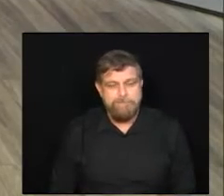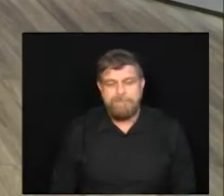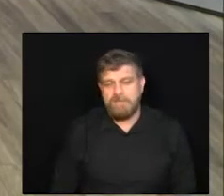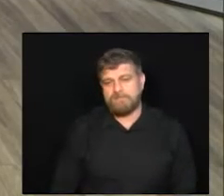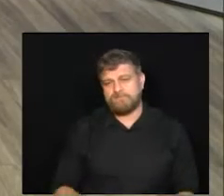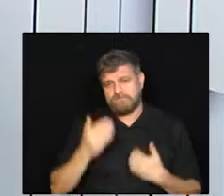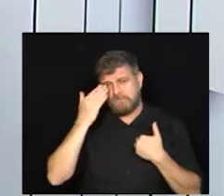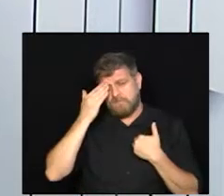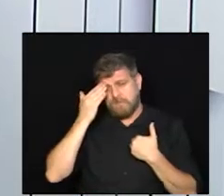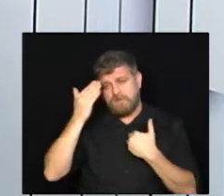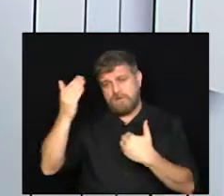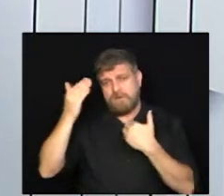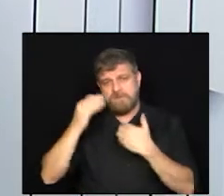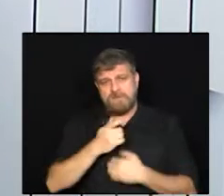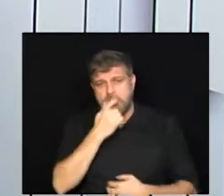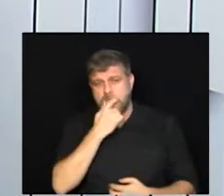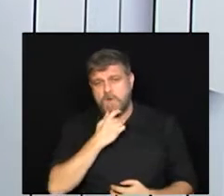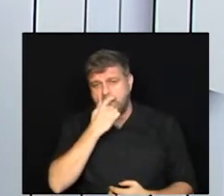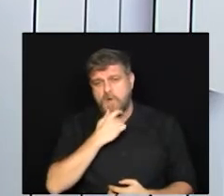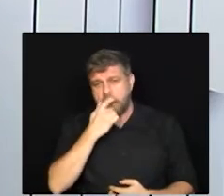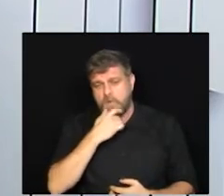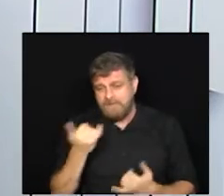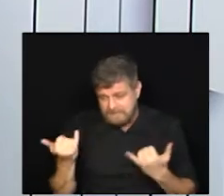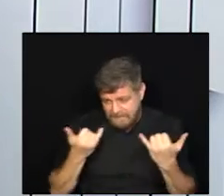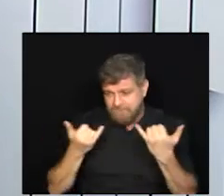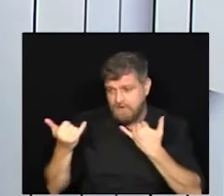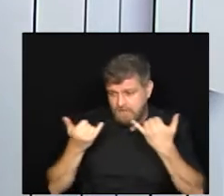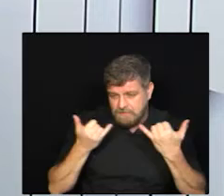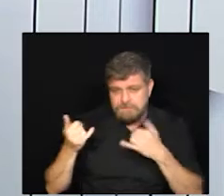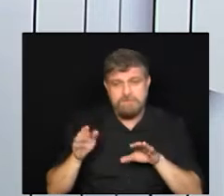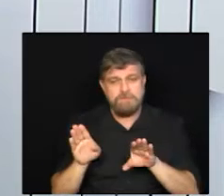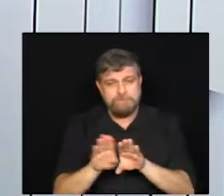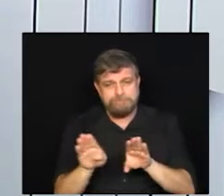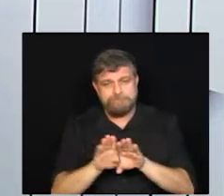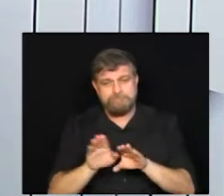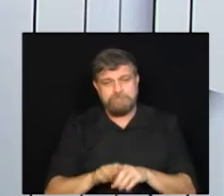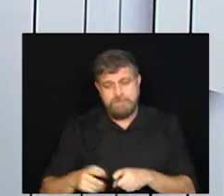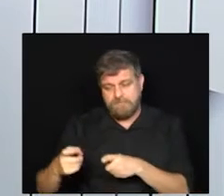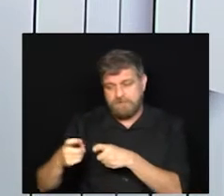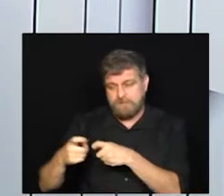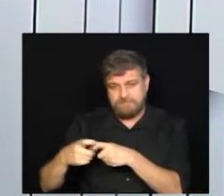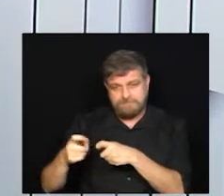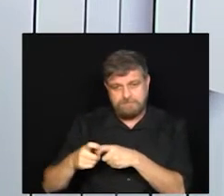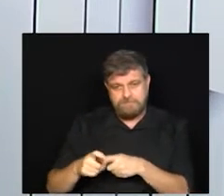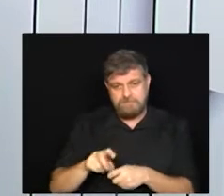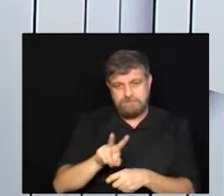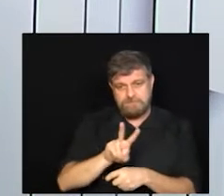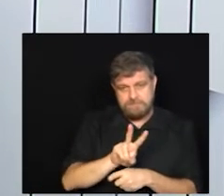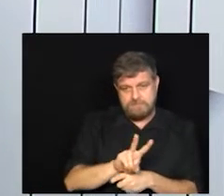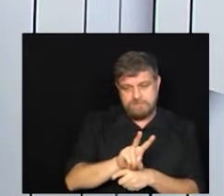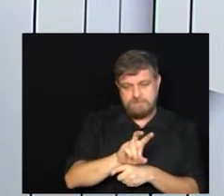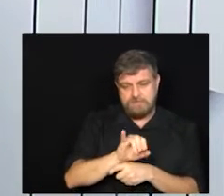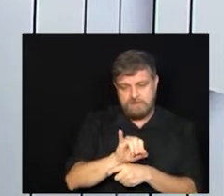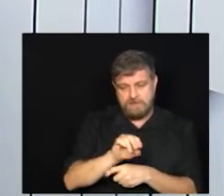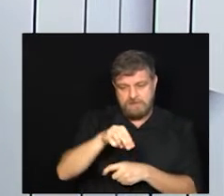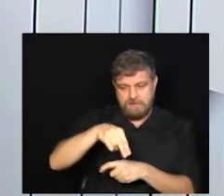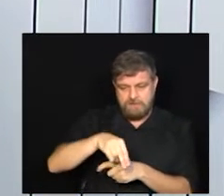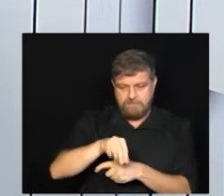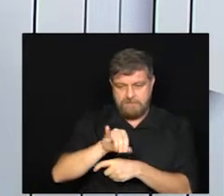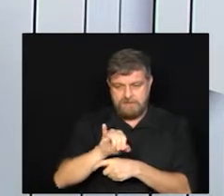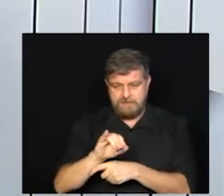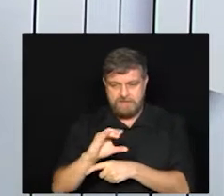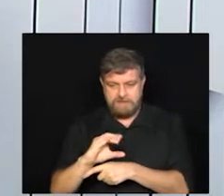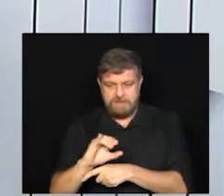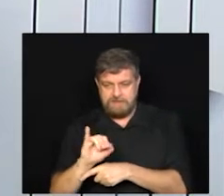Muito obrigado, então, Rubens Morelli, por todas as informações, e também ao médico oncologista, o Vinícius